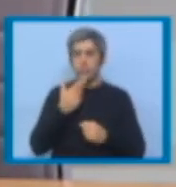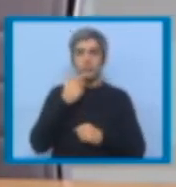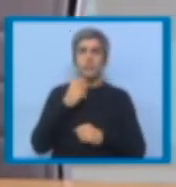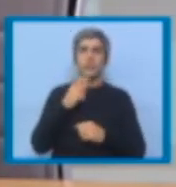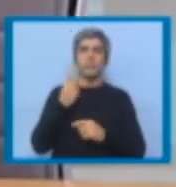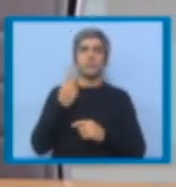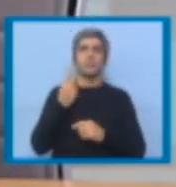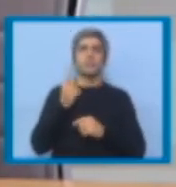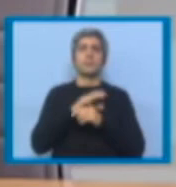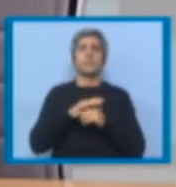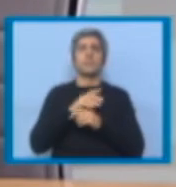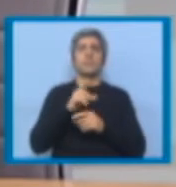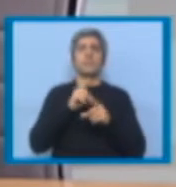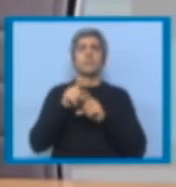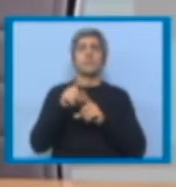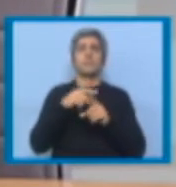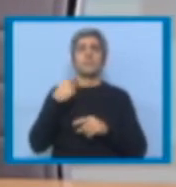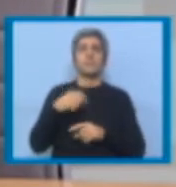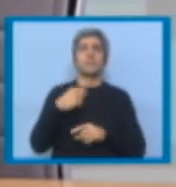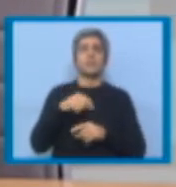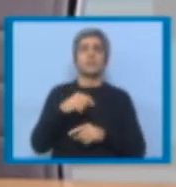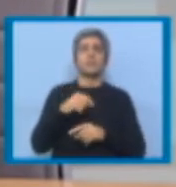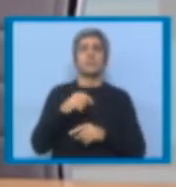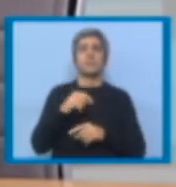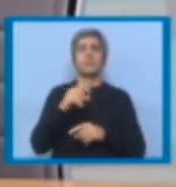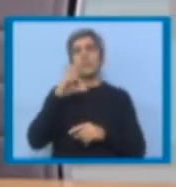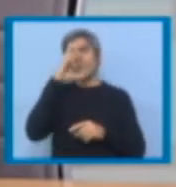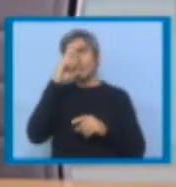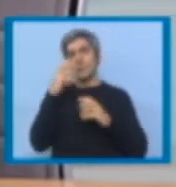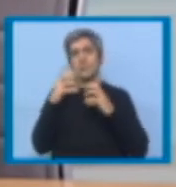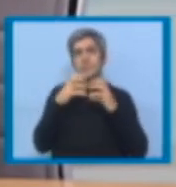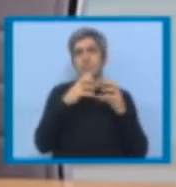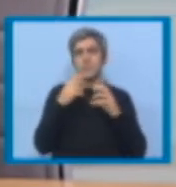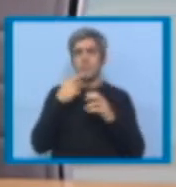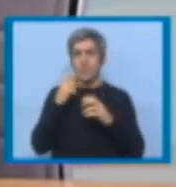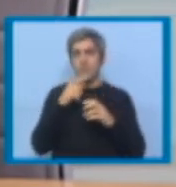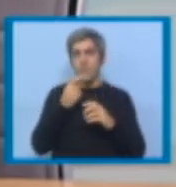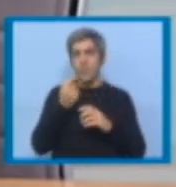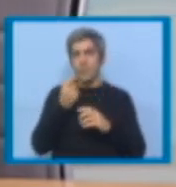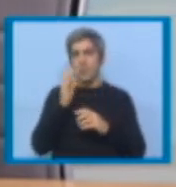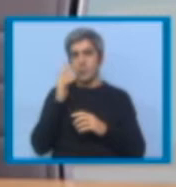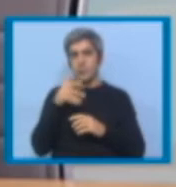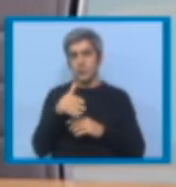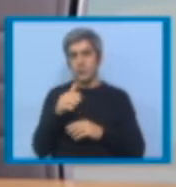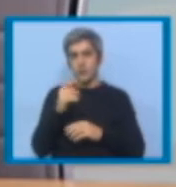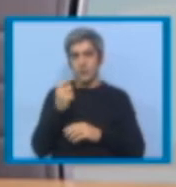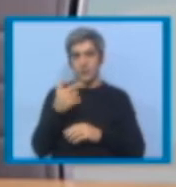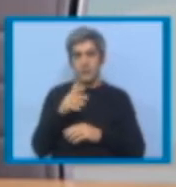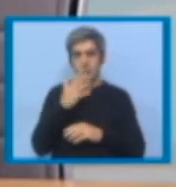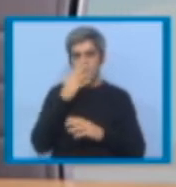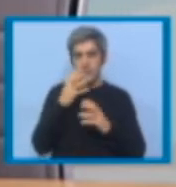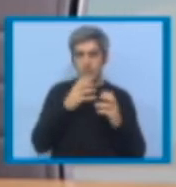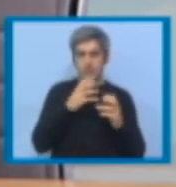num caso político de Presidente versus Governo, que me parecia que se estava